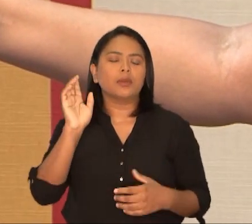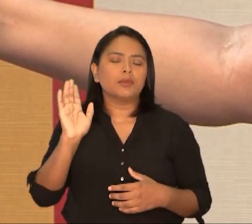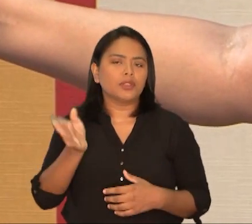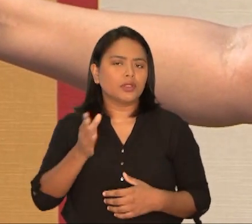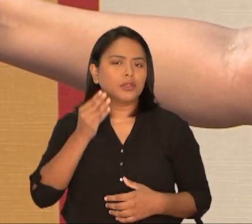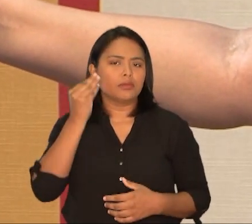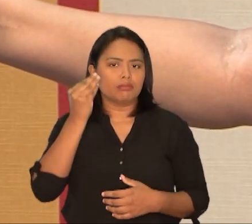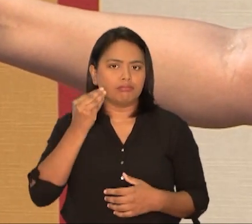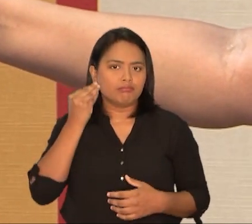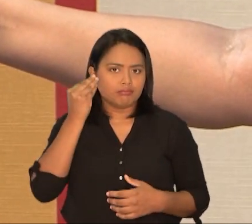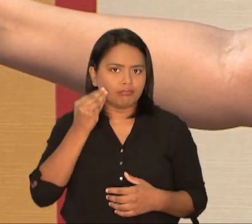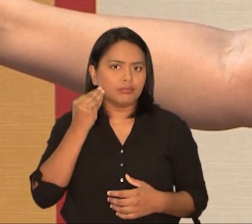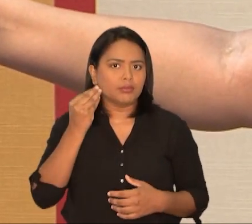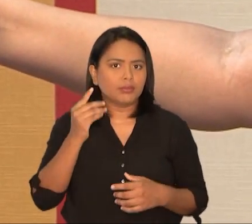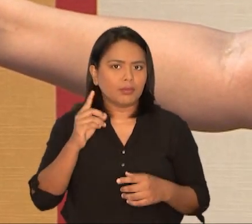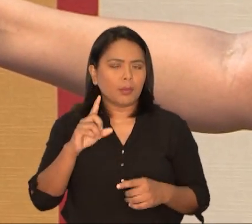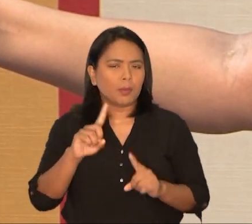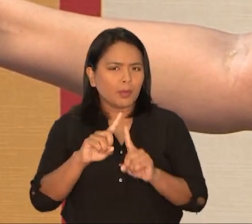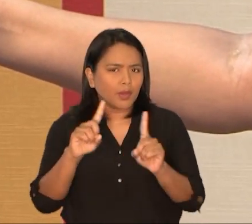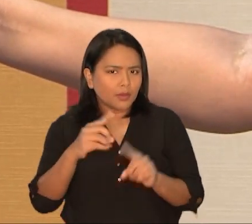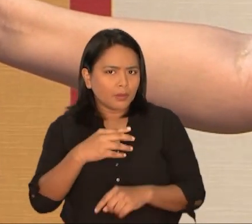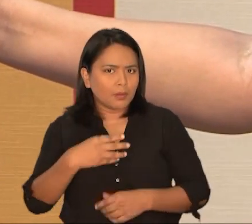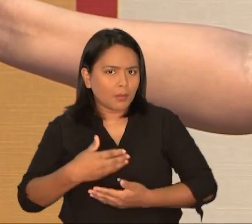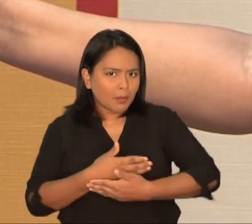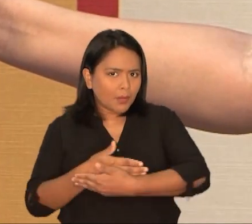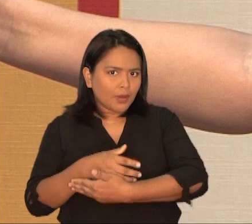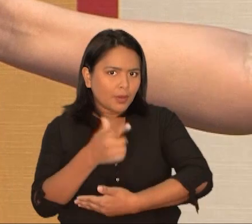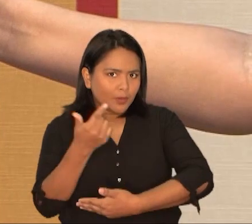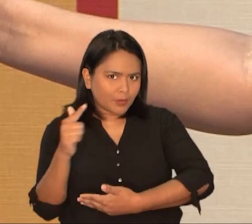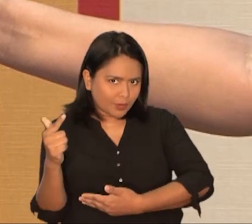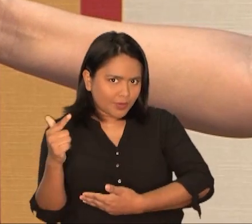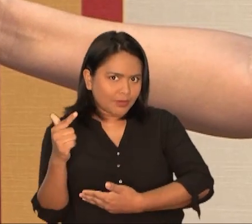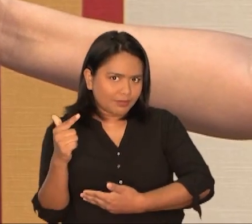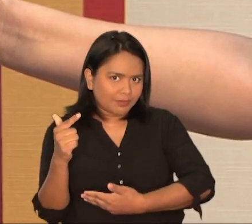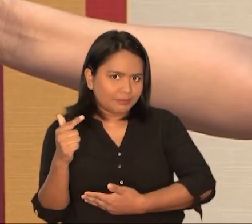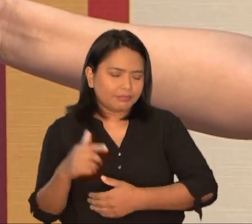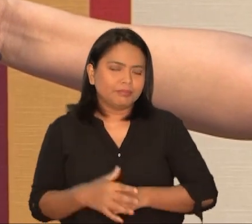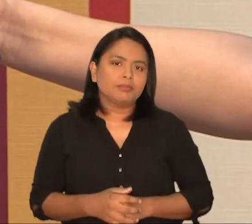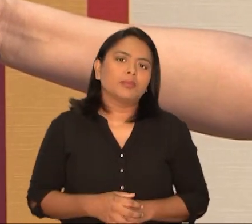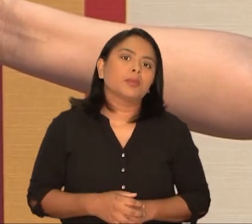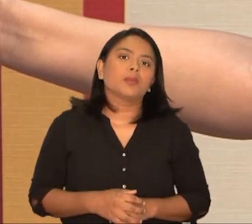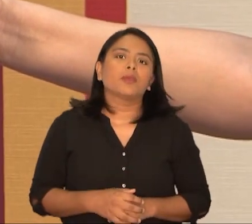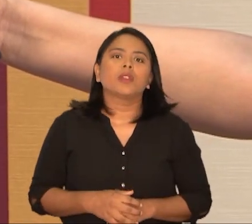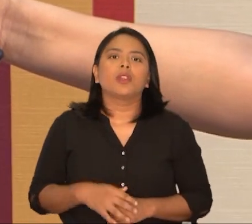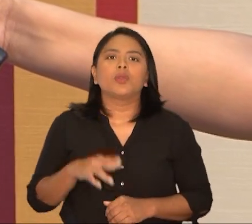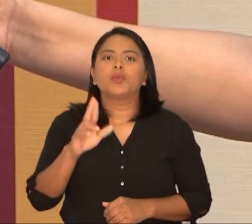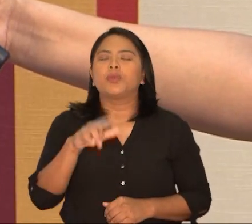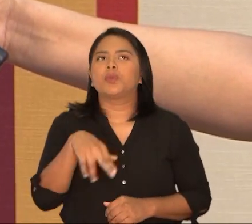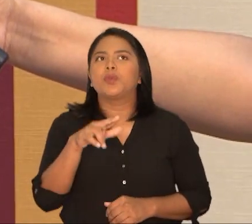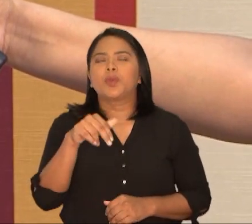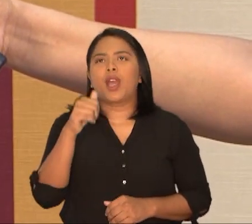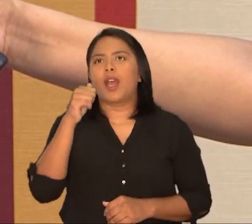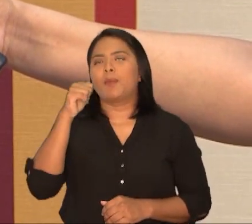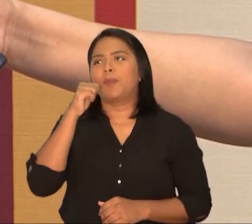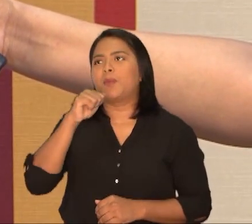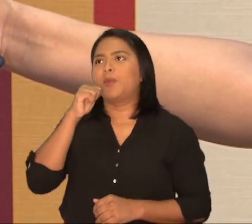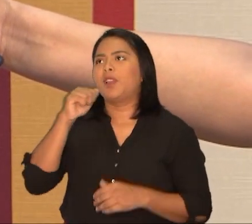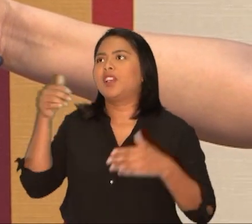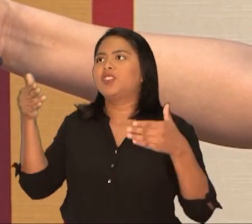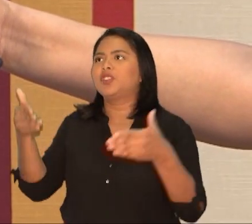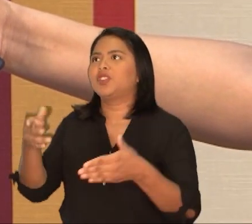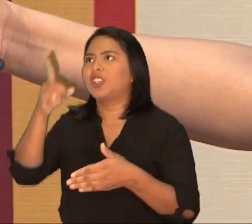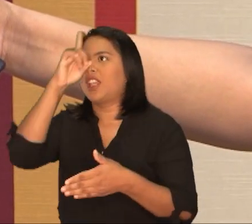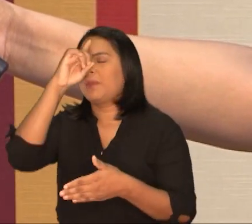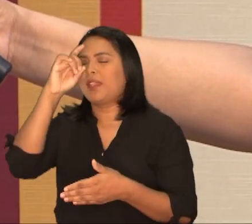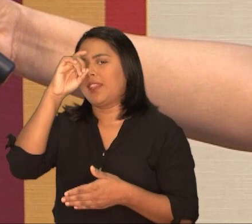gente não tem um bebê para mamar, então não tem sentido a produção ser ativa. Importante a gente falar sobre isso. Então, nenhuma mulher vai chegar na maternidade